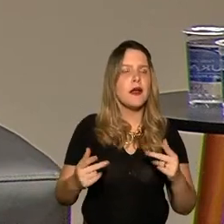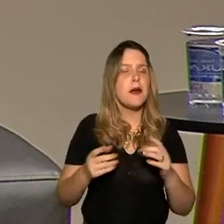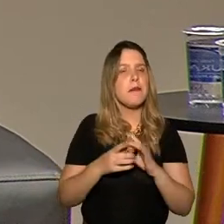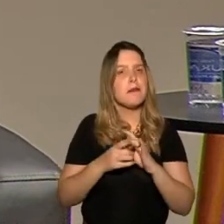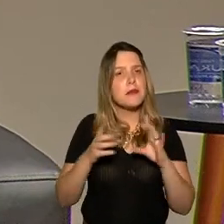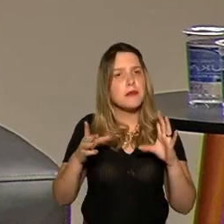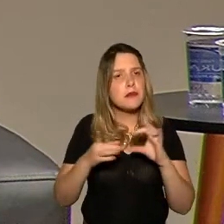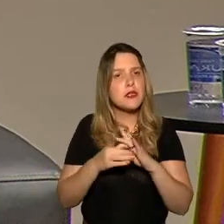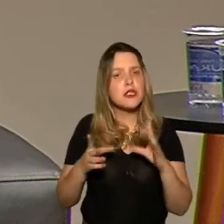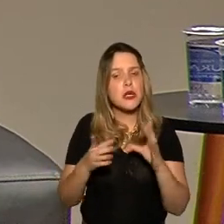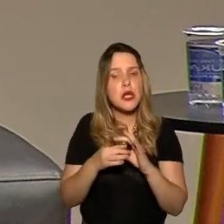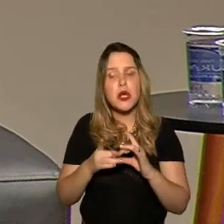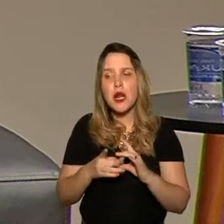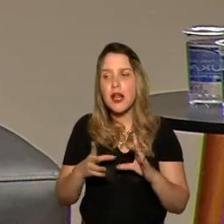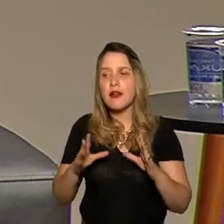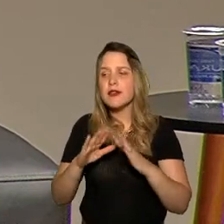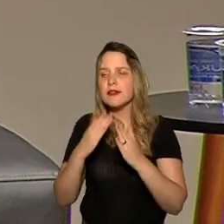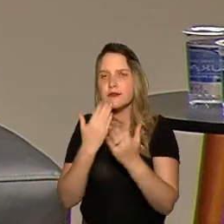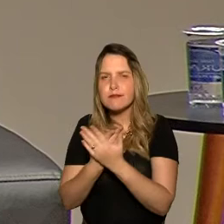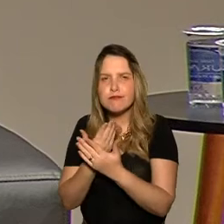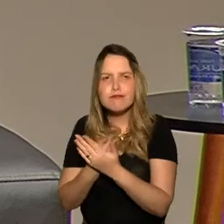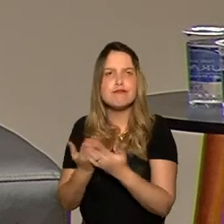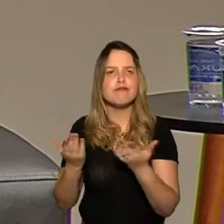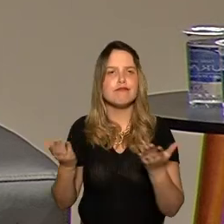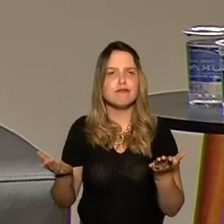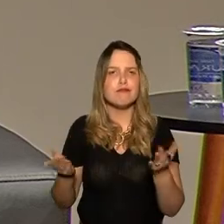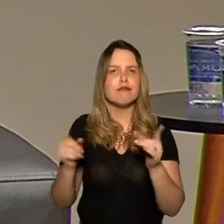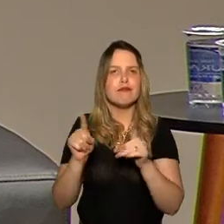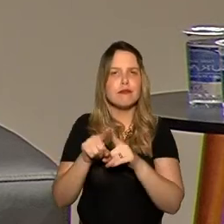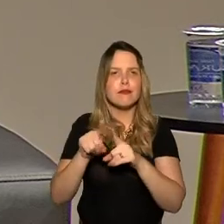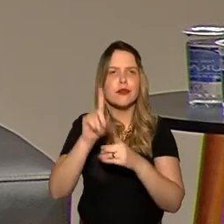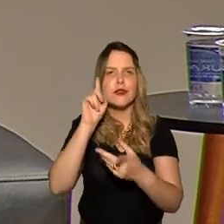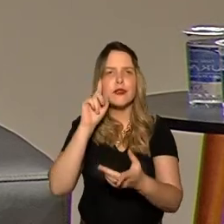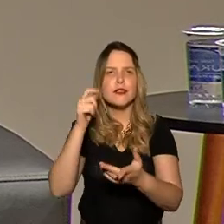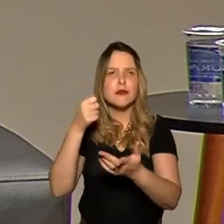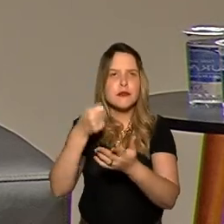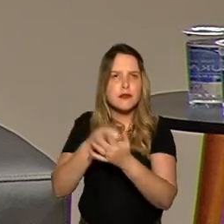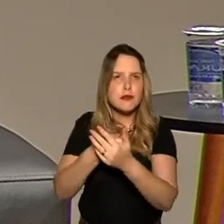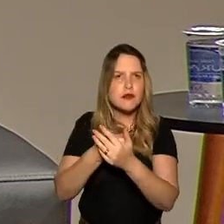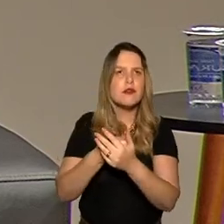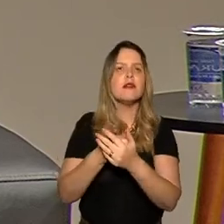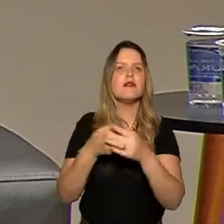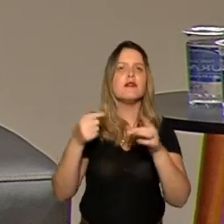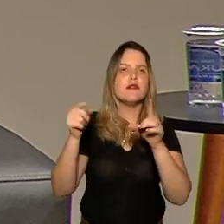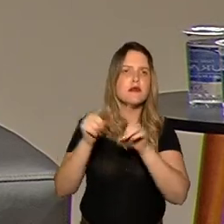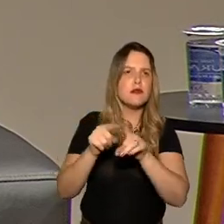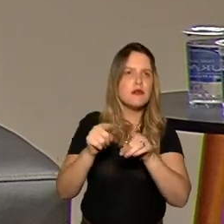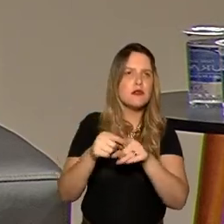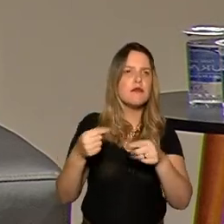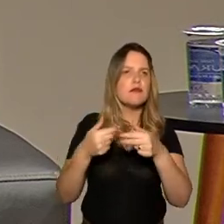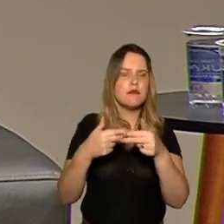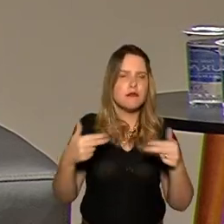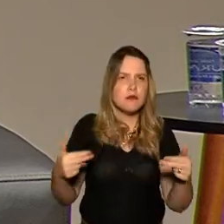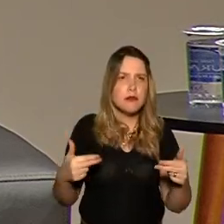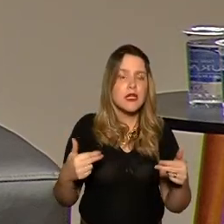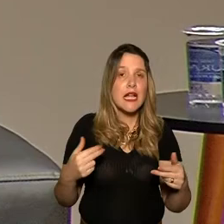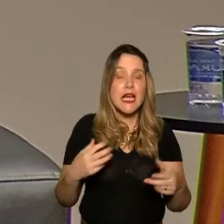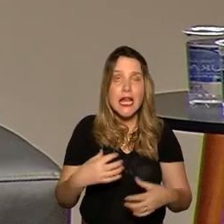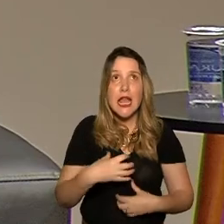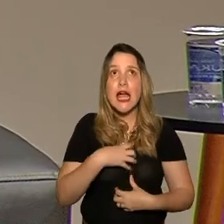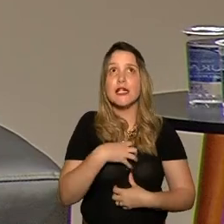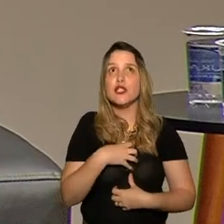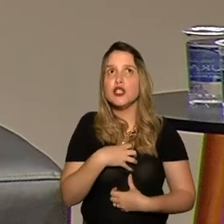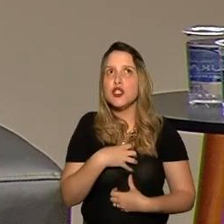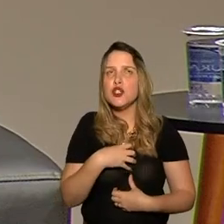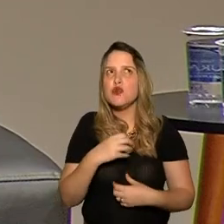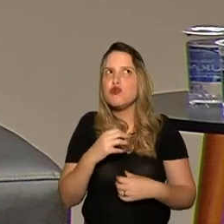pretendia fechar algumas escolas determinar que algumas outras atendessem apenas um ciclo né reagiram